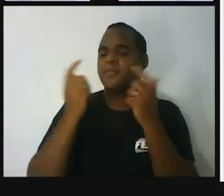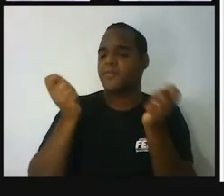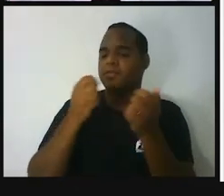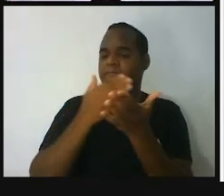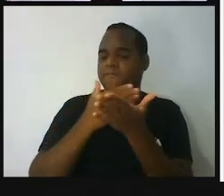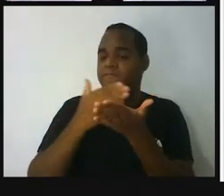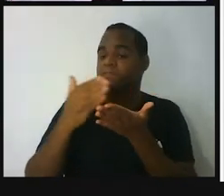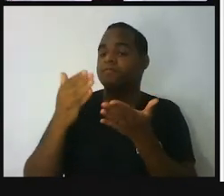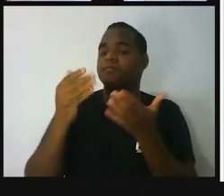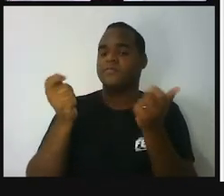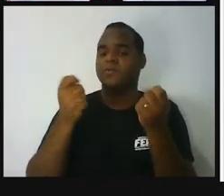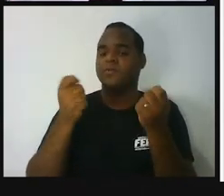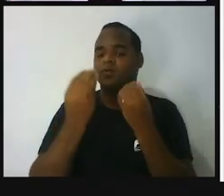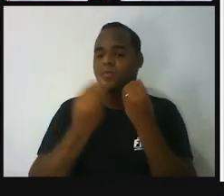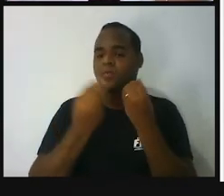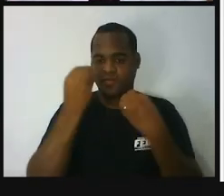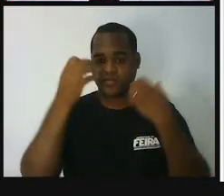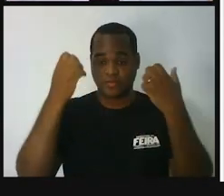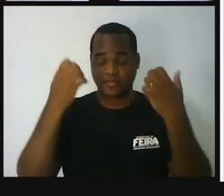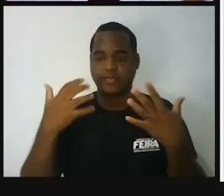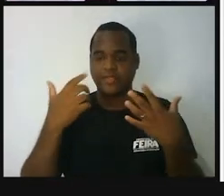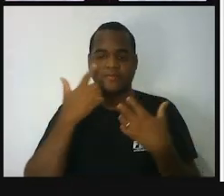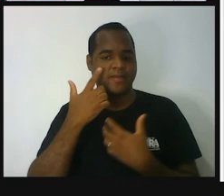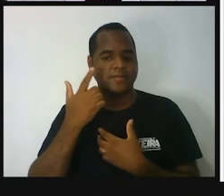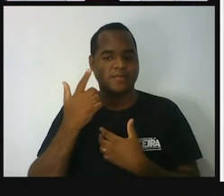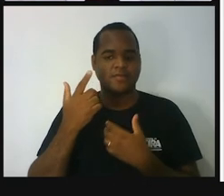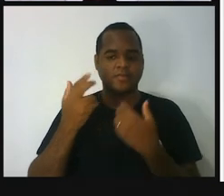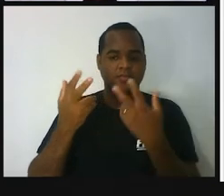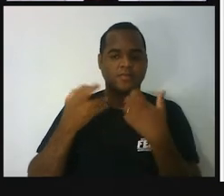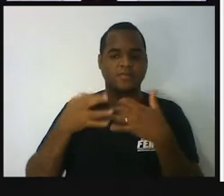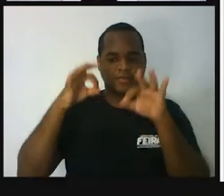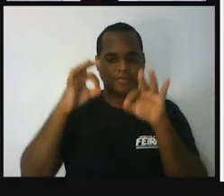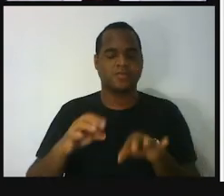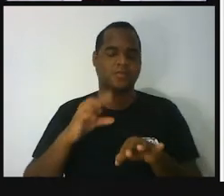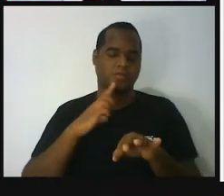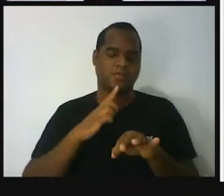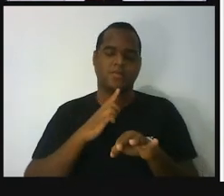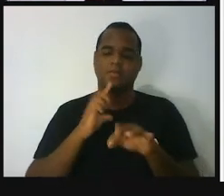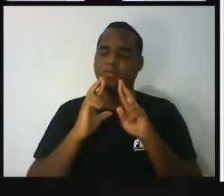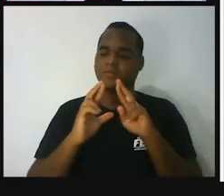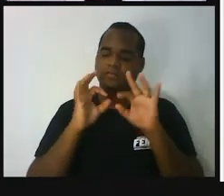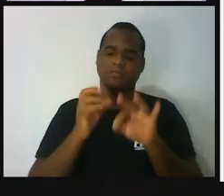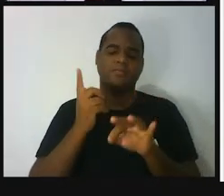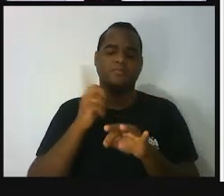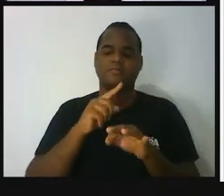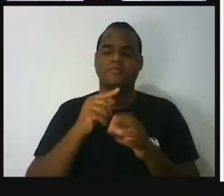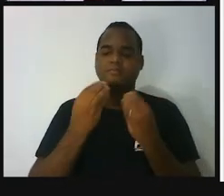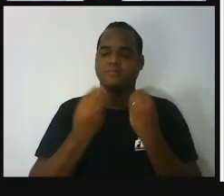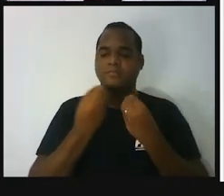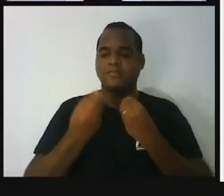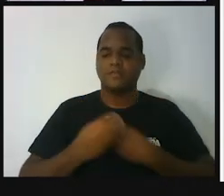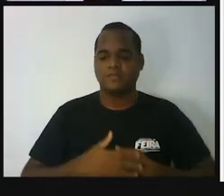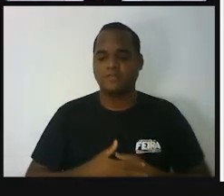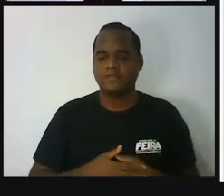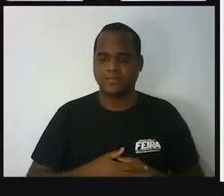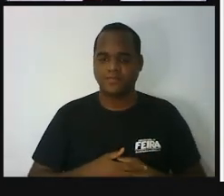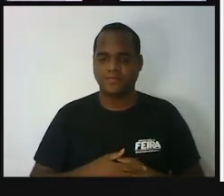ângulos, verifique também os lados, porque para você ter certeza na resposta que você vai dar. Certo?